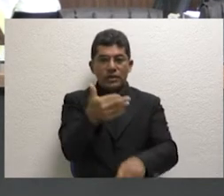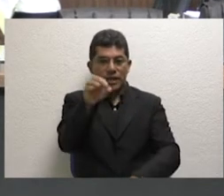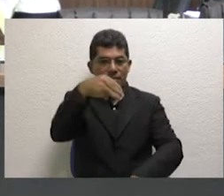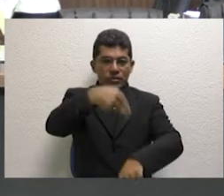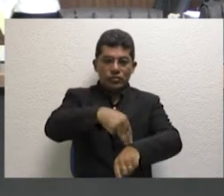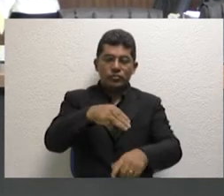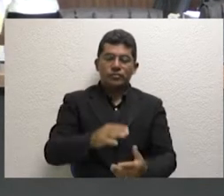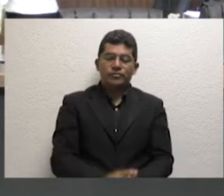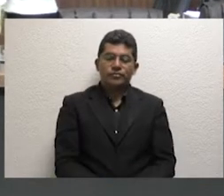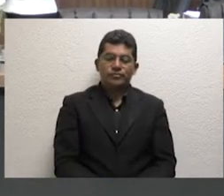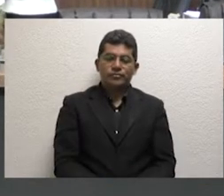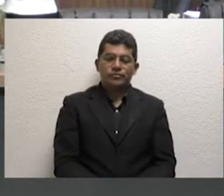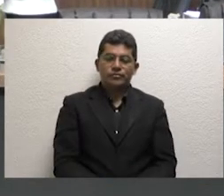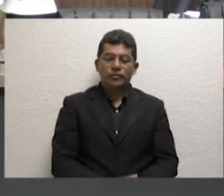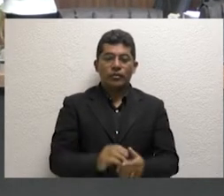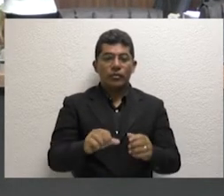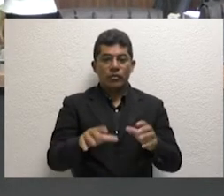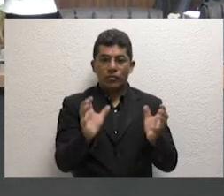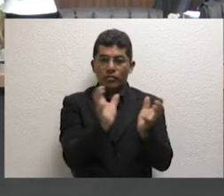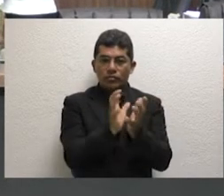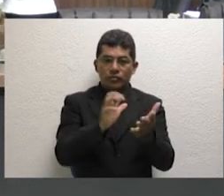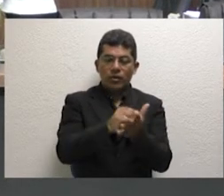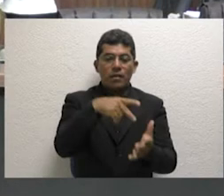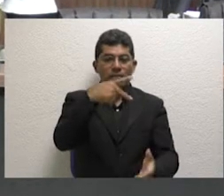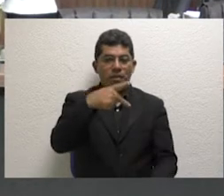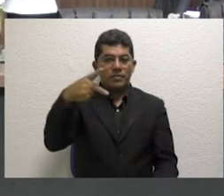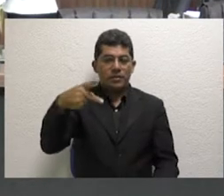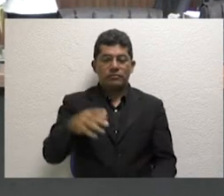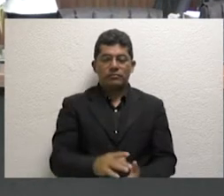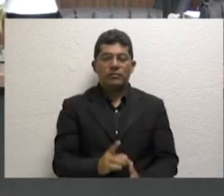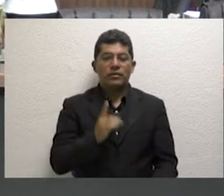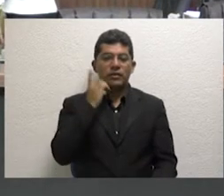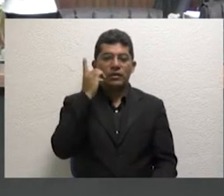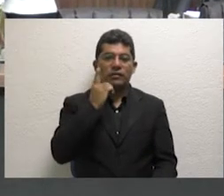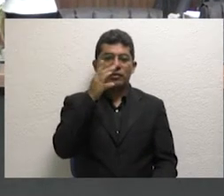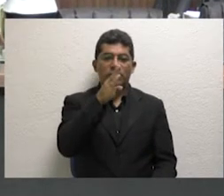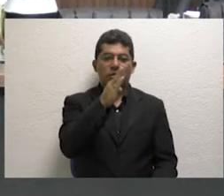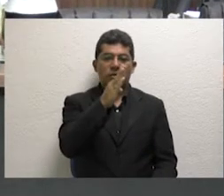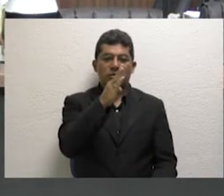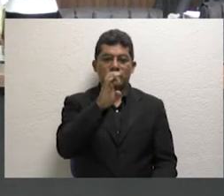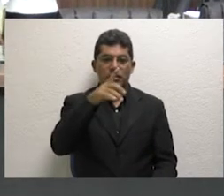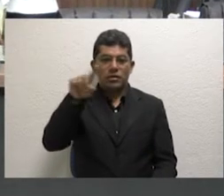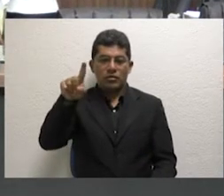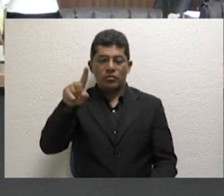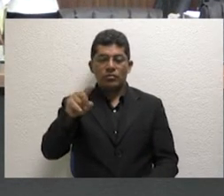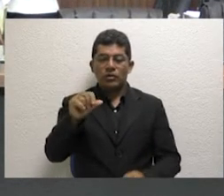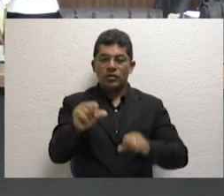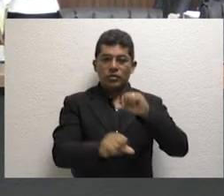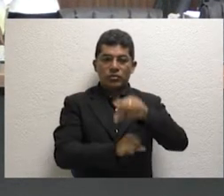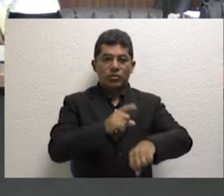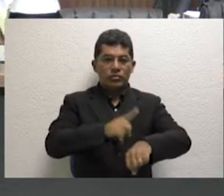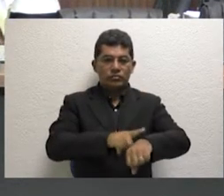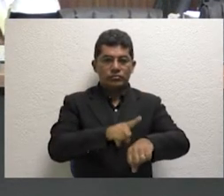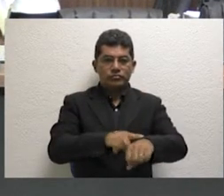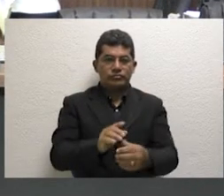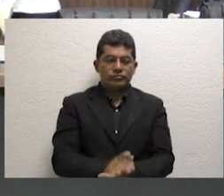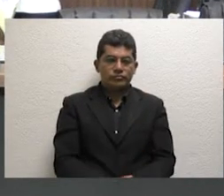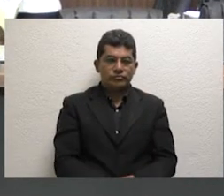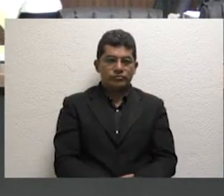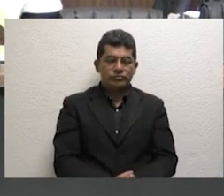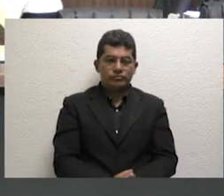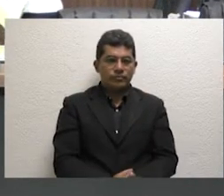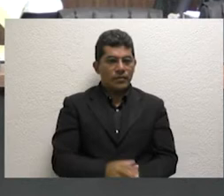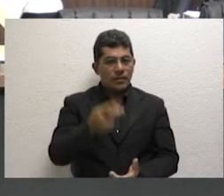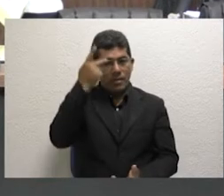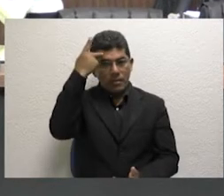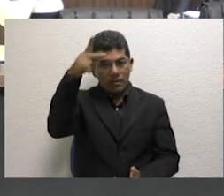orador bloco PP deputado Berlamino Lins que concede o tempo para